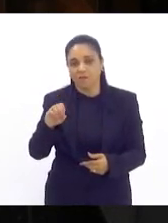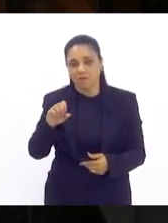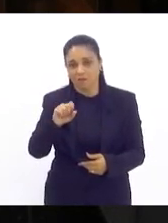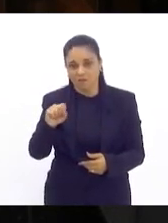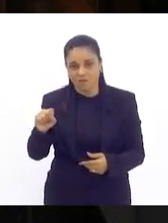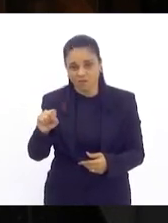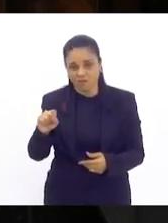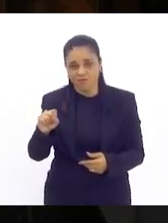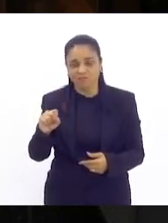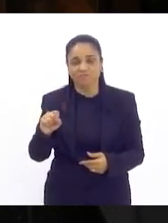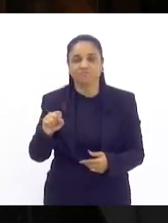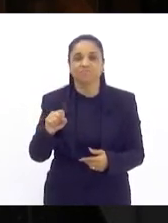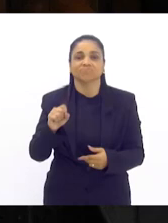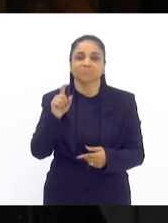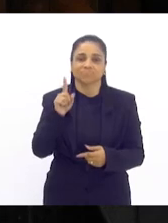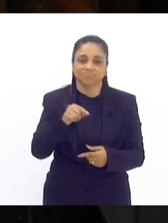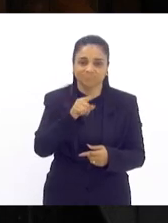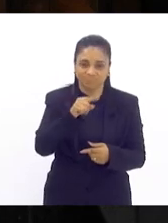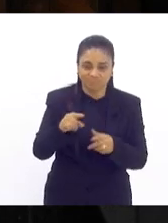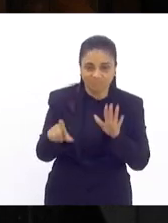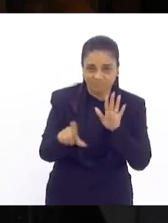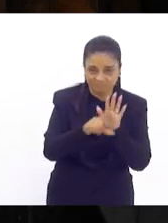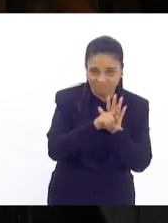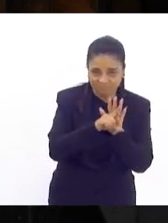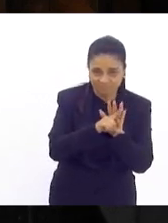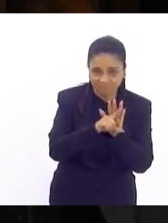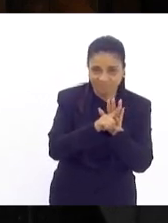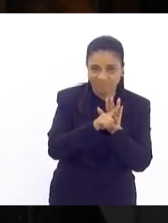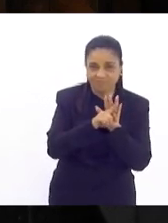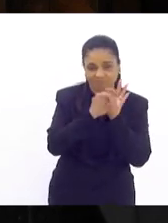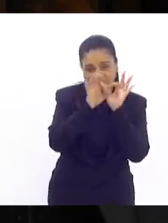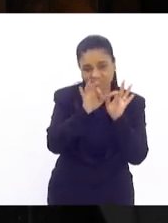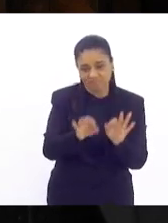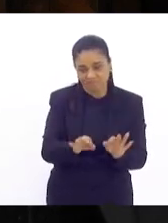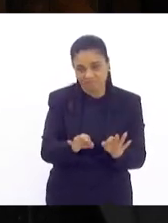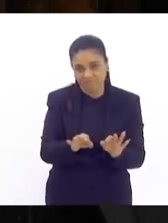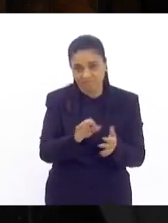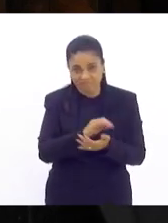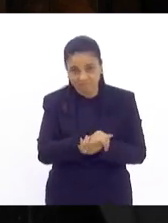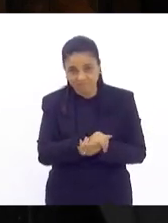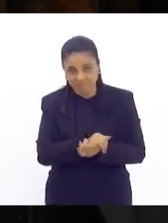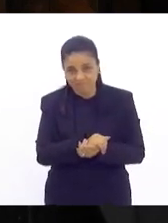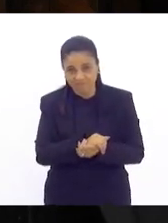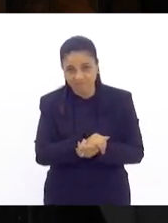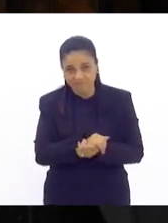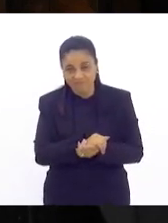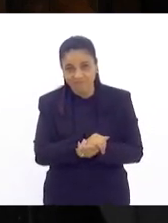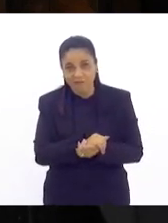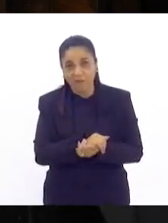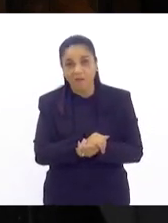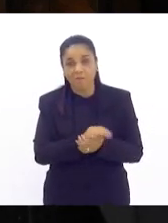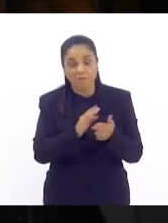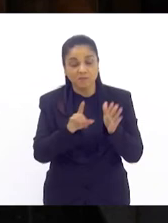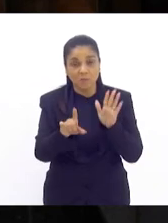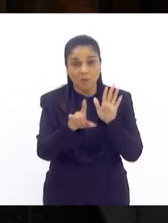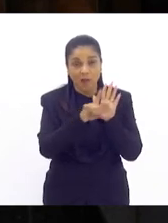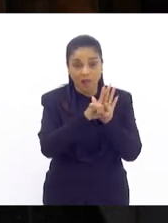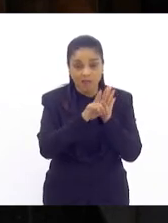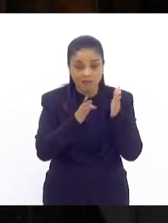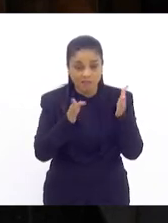inconstitucionalidade desta lei como correta mesmo sendo uma lei temporária